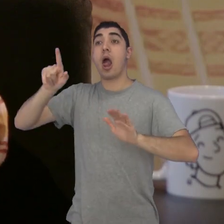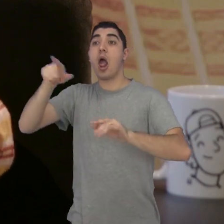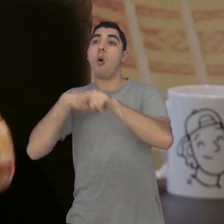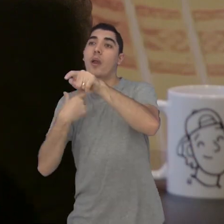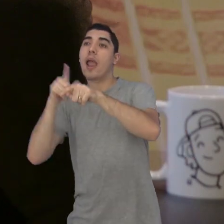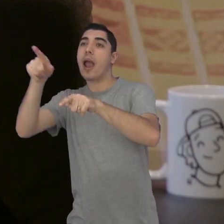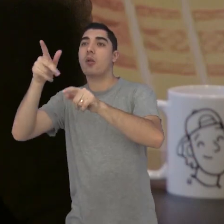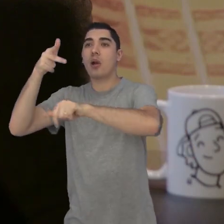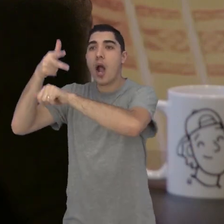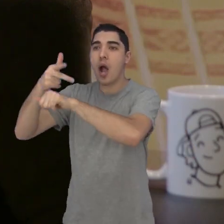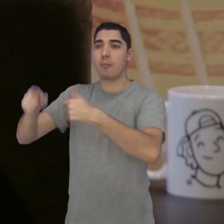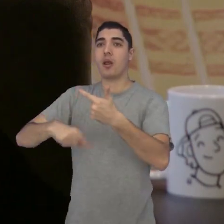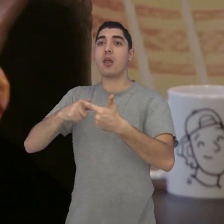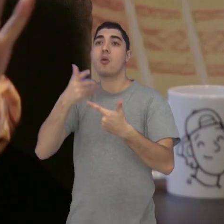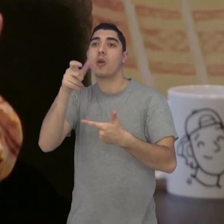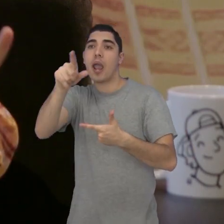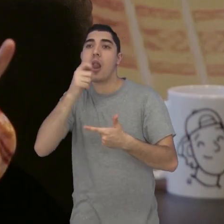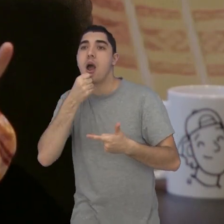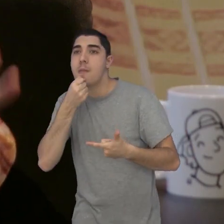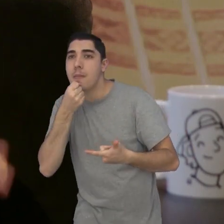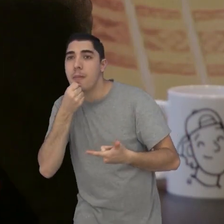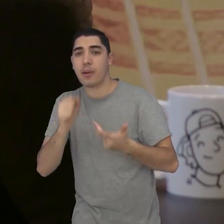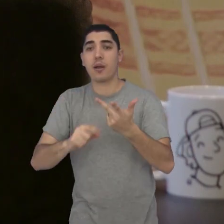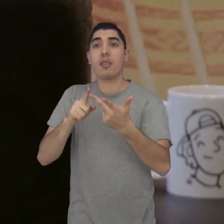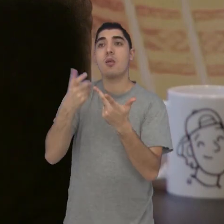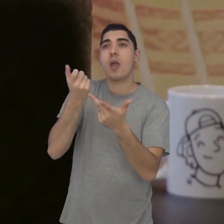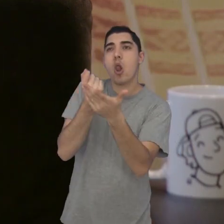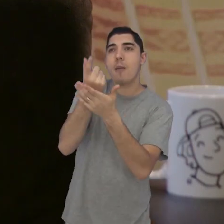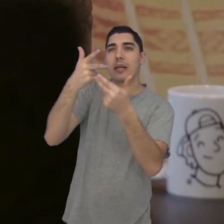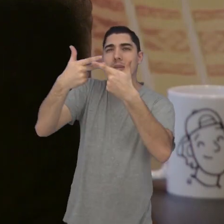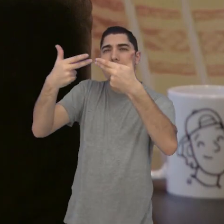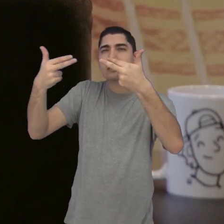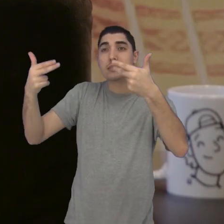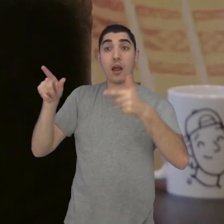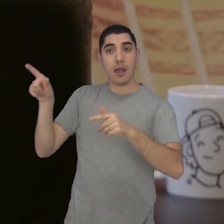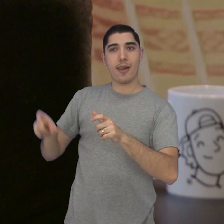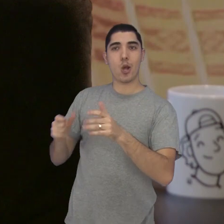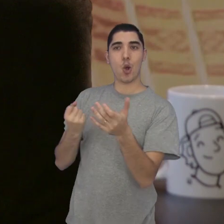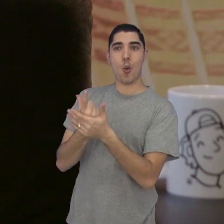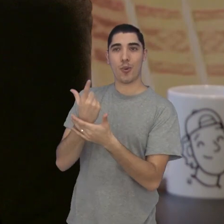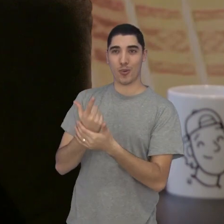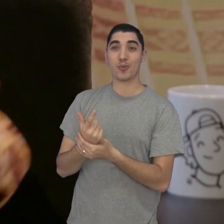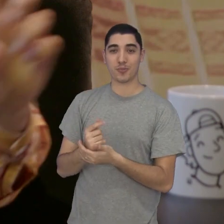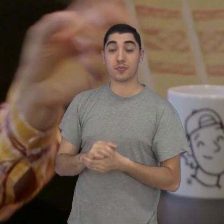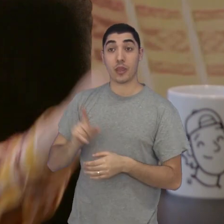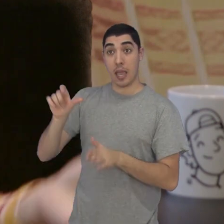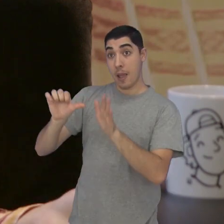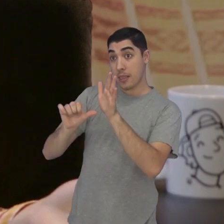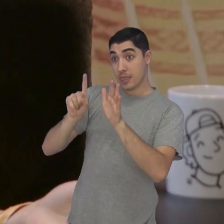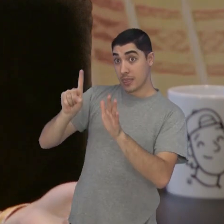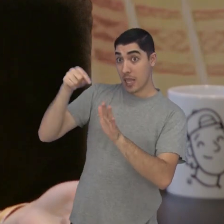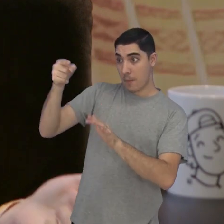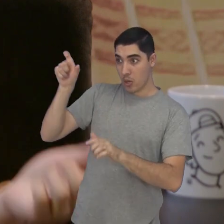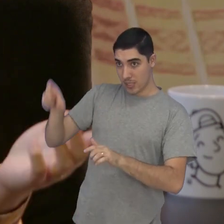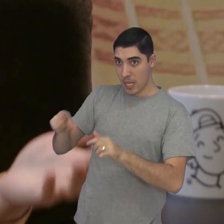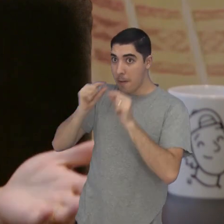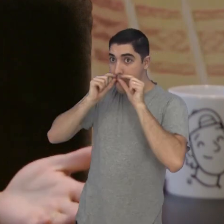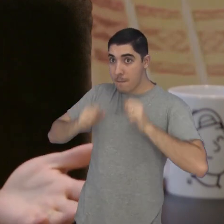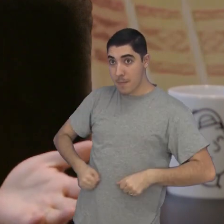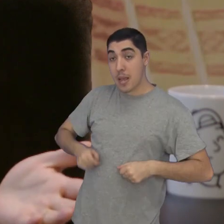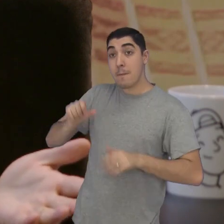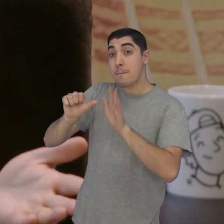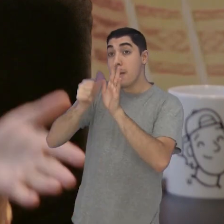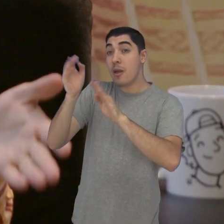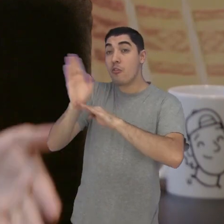microfone, câmera, comprou tudo e levou para Pan Filmes, Produções Amácio Mazzaropi. O primeiro filme dele é Chofer de